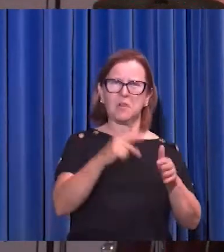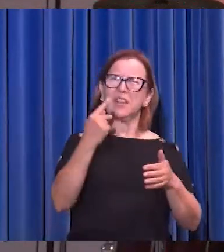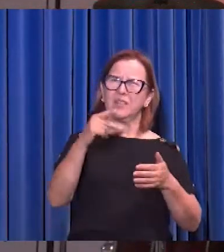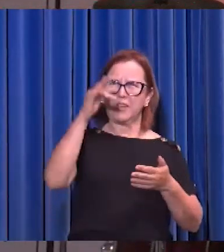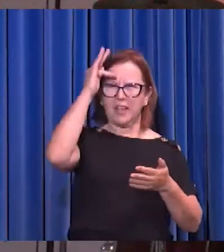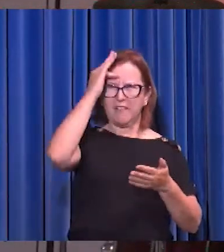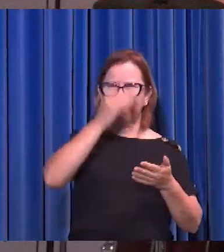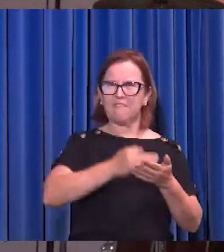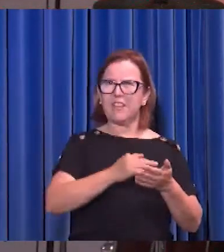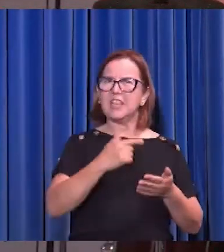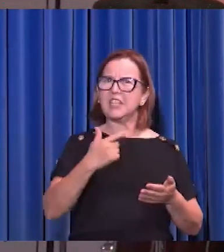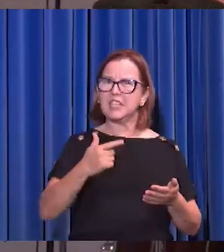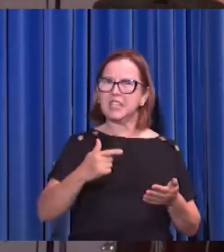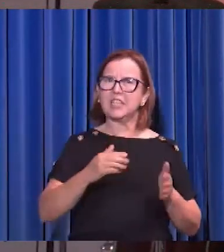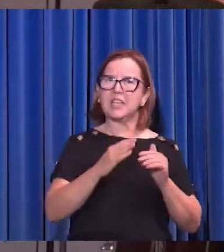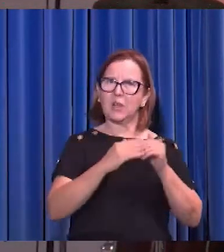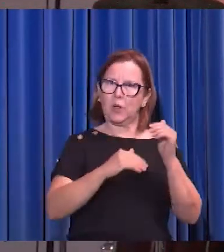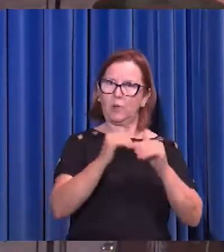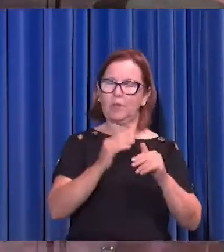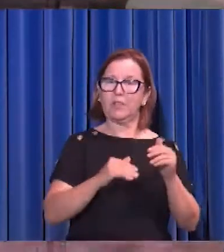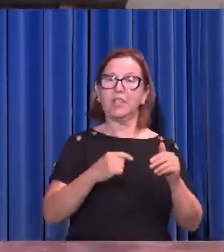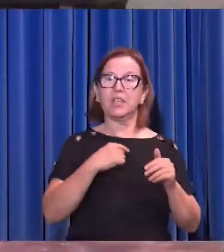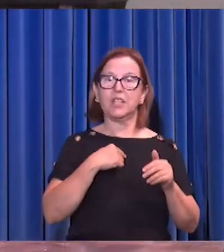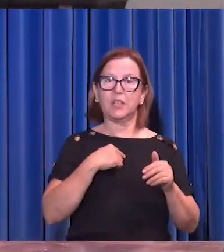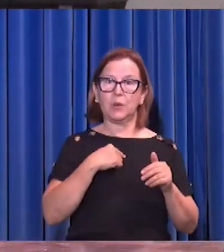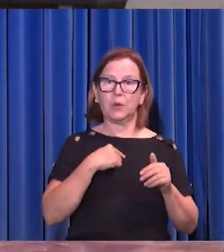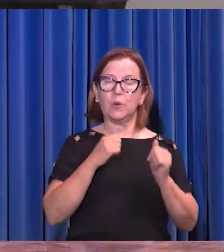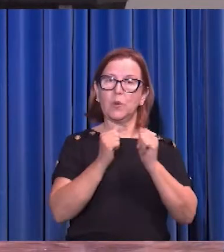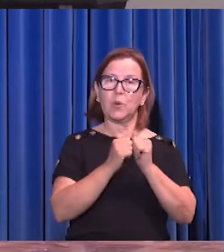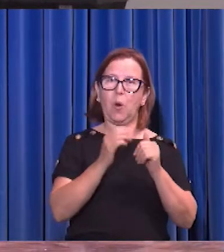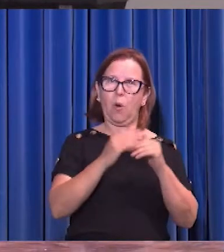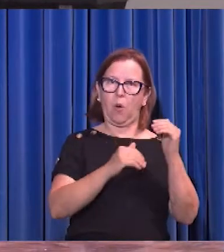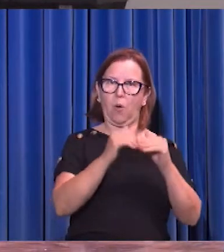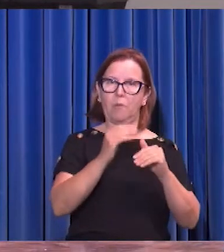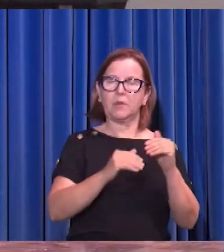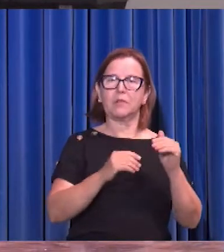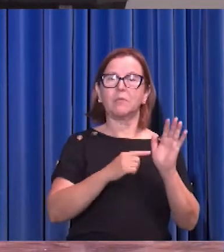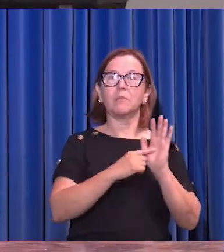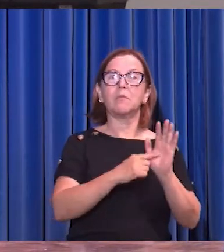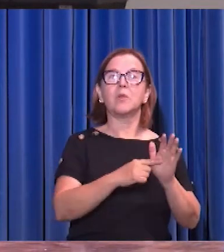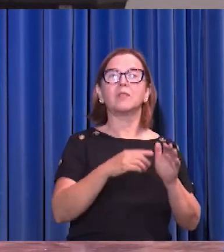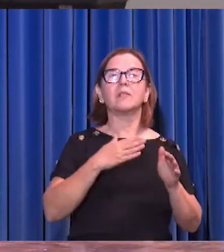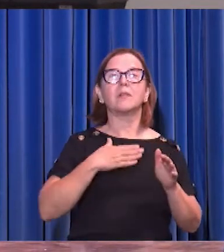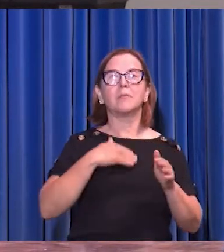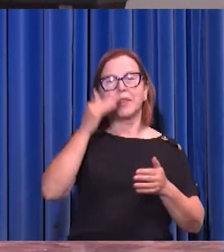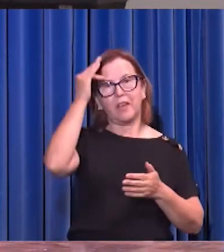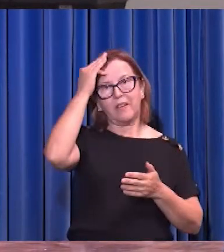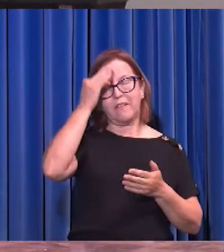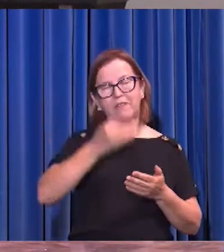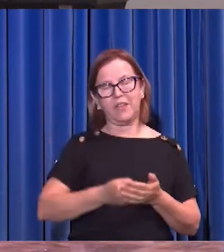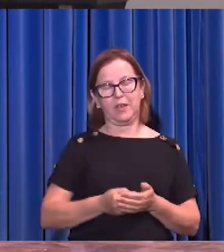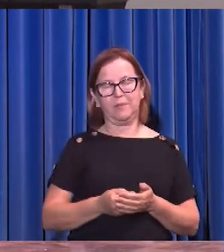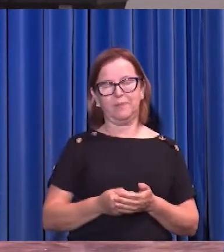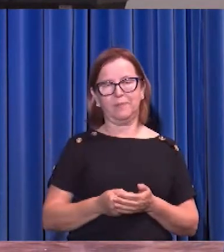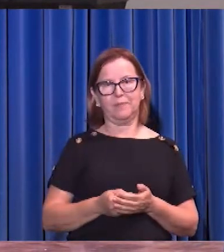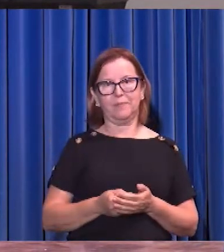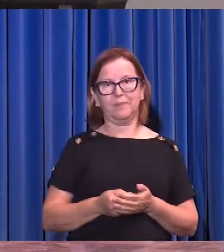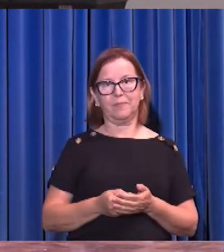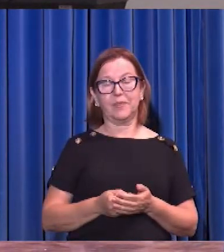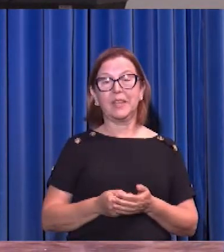obras, e eu, com as obras, te mostrarei a minha fé. É evidente que, se a nossa vida não for